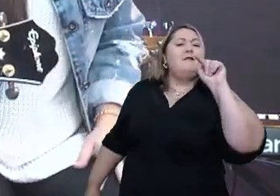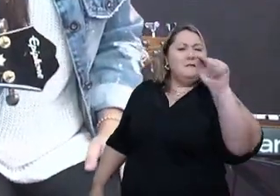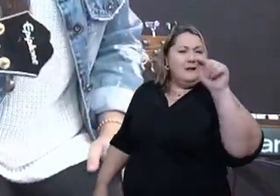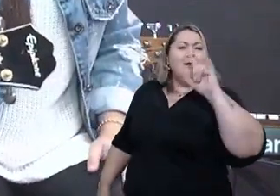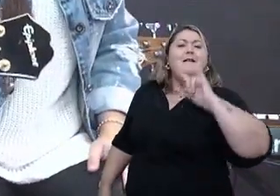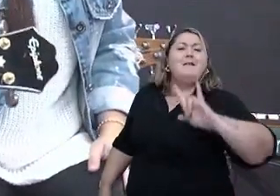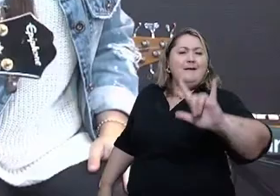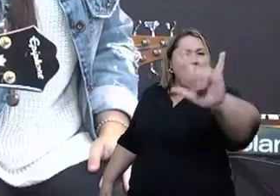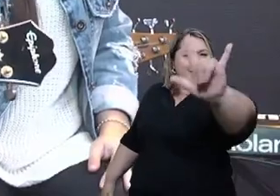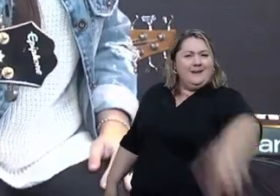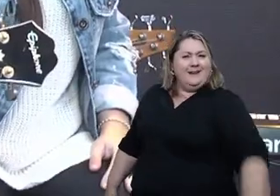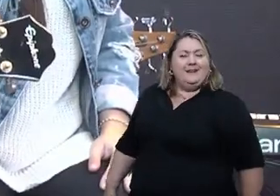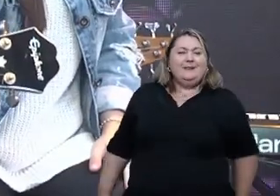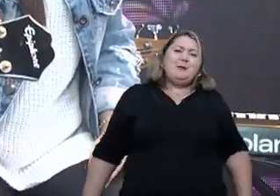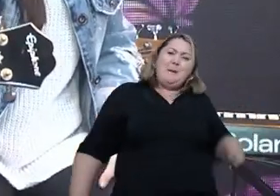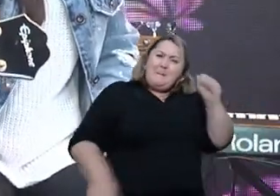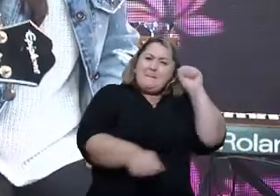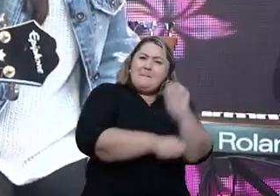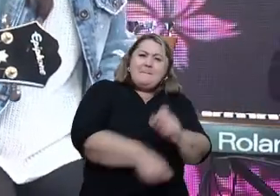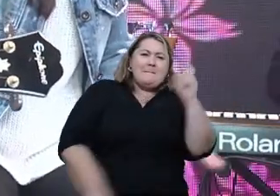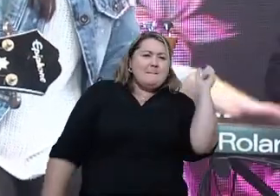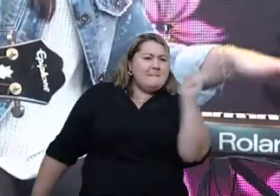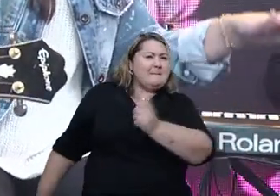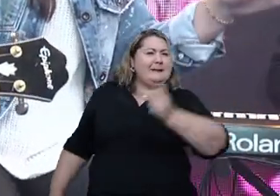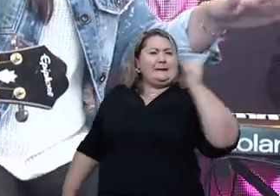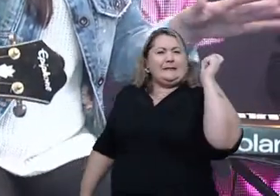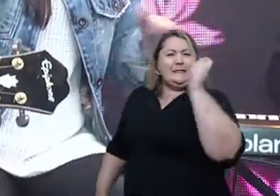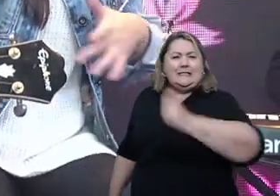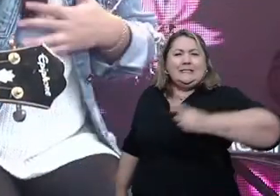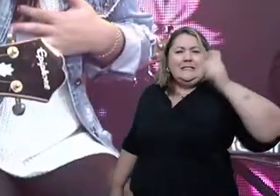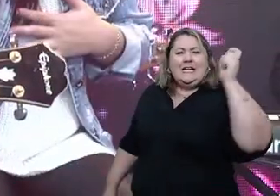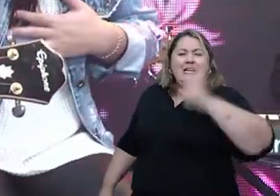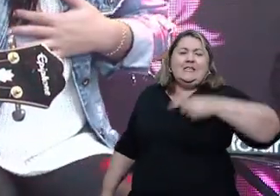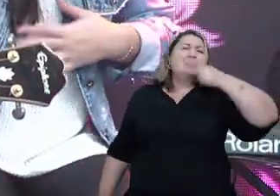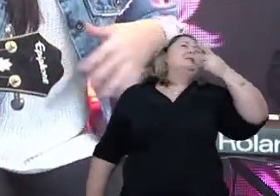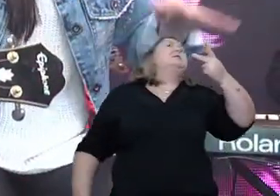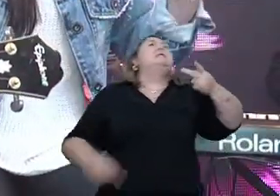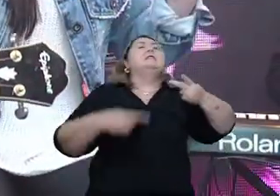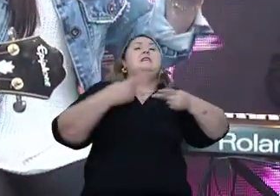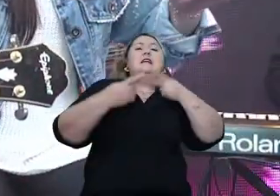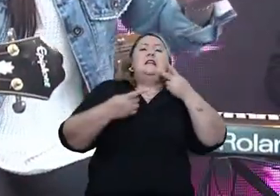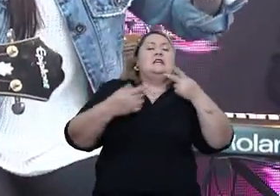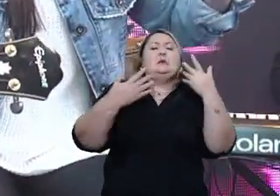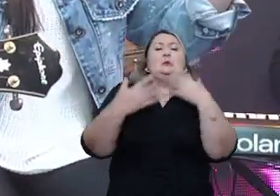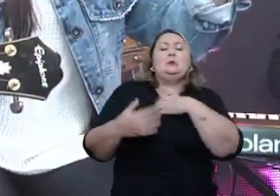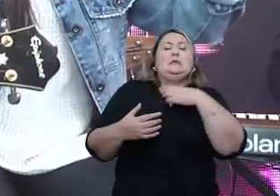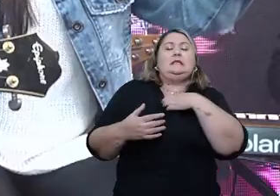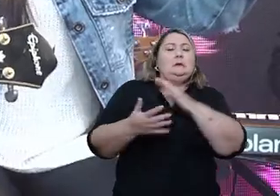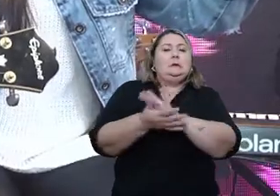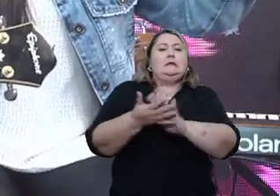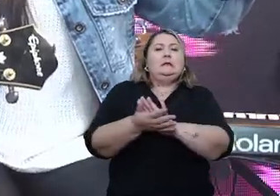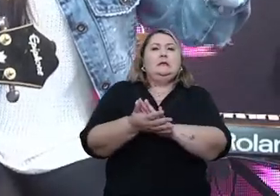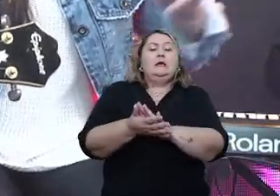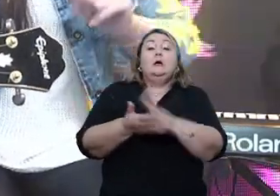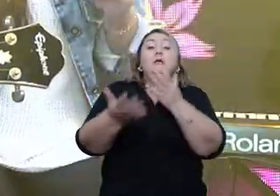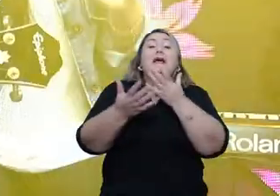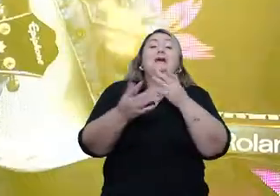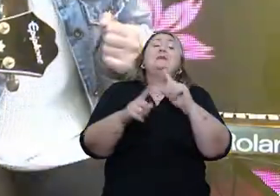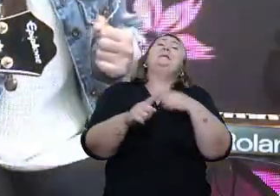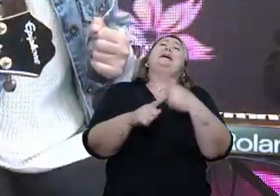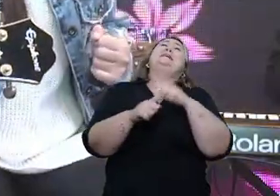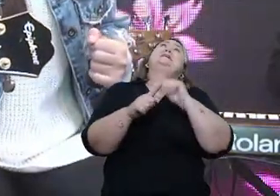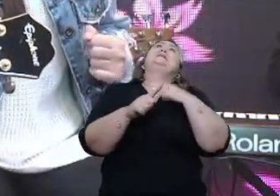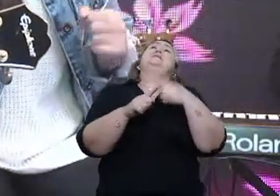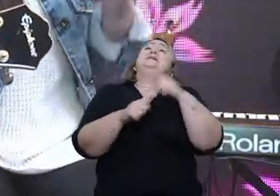coração? Eu sei que te amo, cheia de mentiras, de negar o meu desejo. Eu